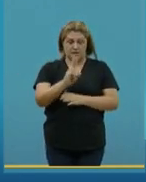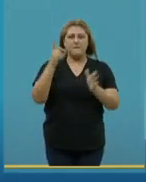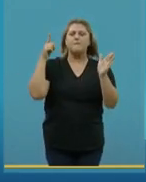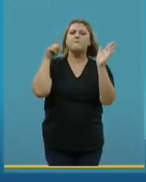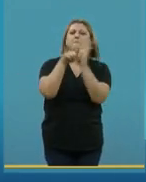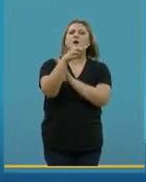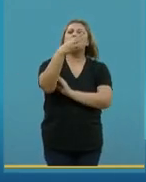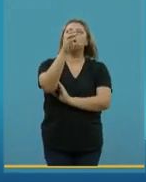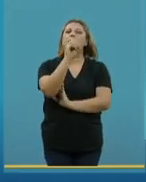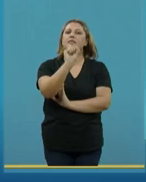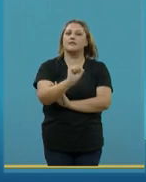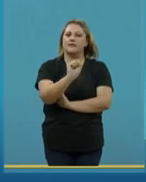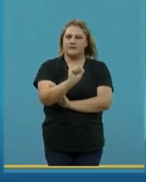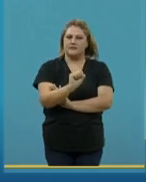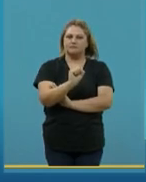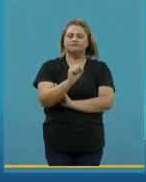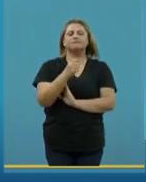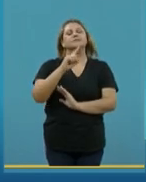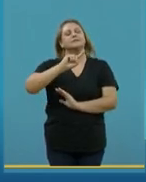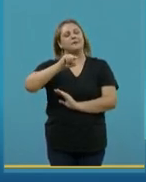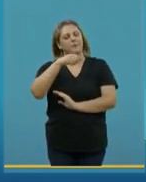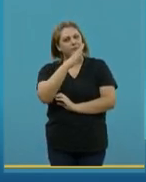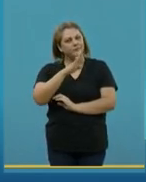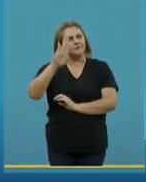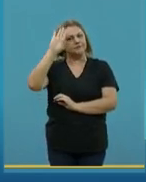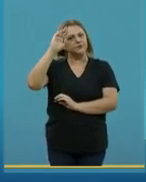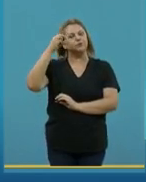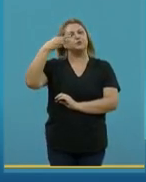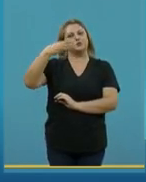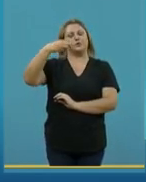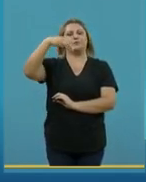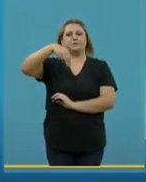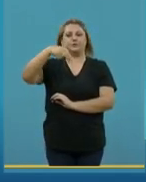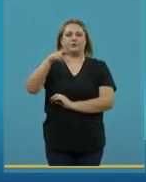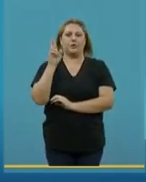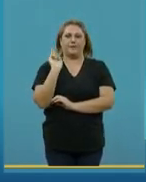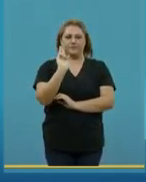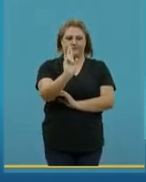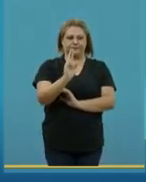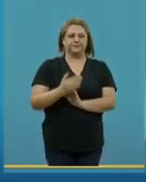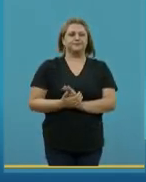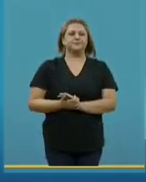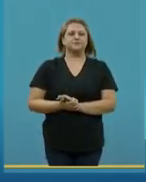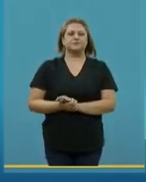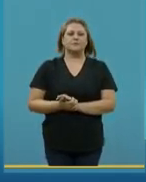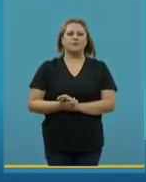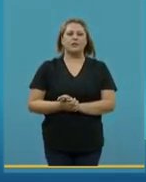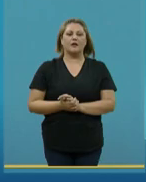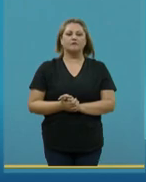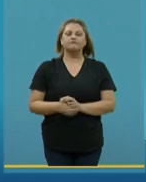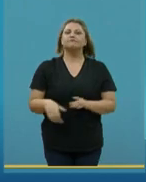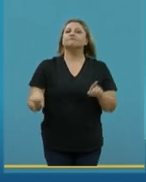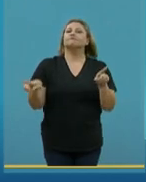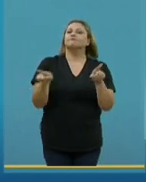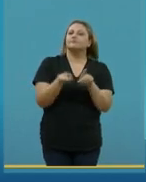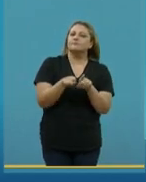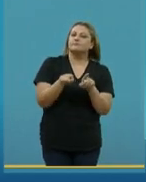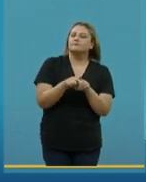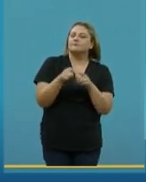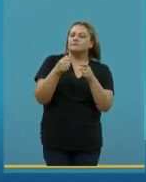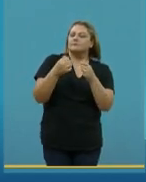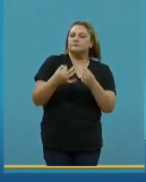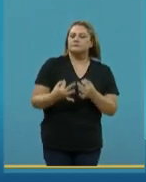segundos e o candidato terá dois minutos para responder neste bloco também serão feitas as considerações finais de cada